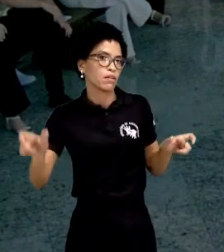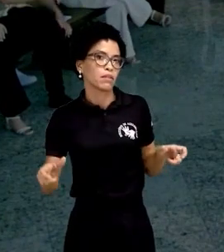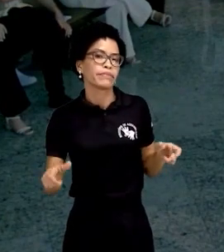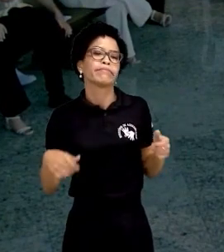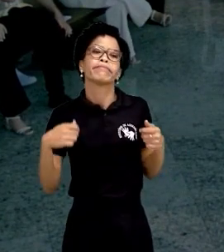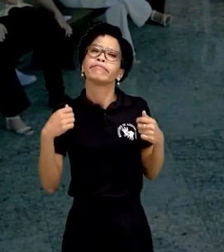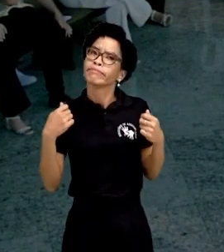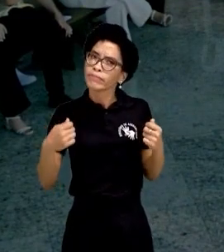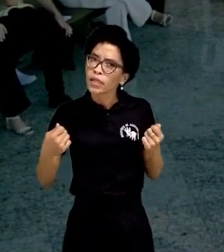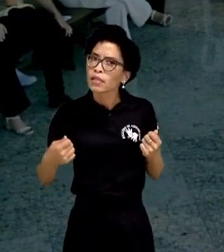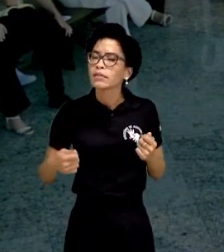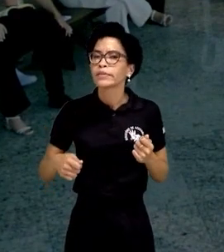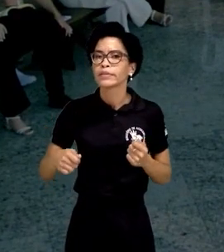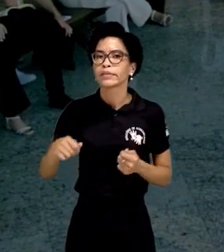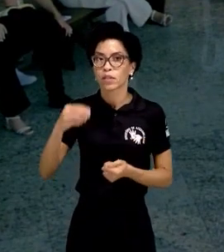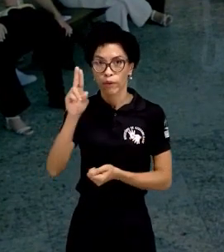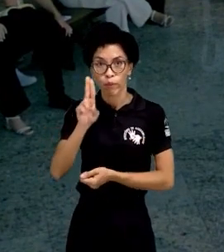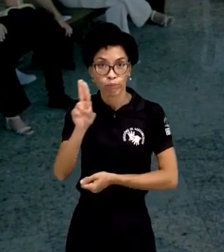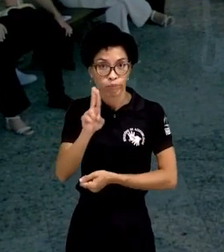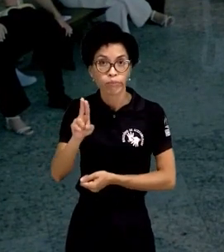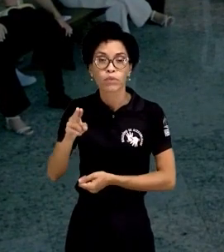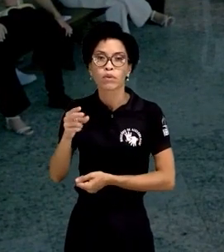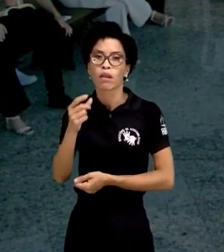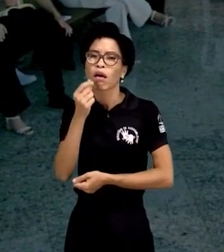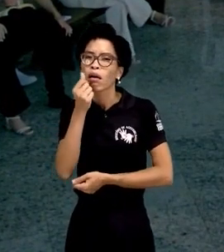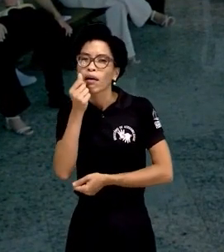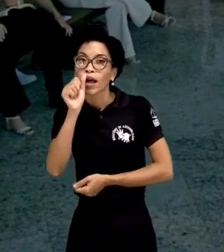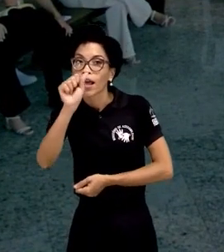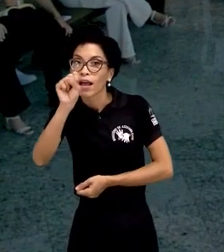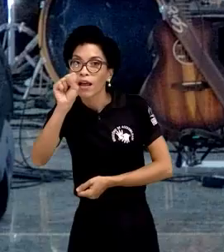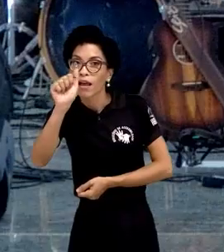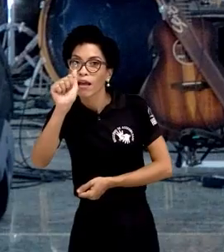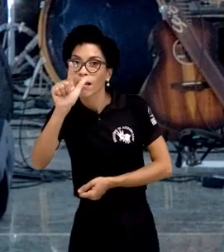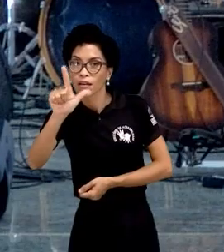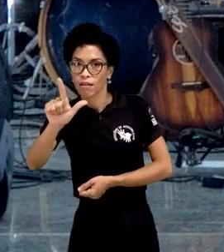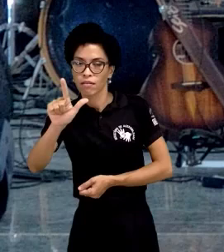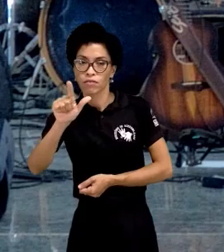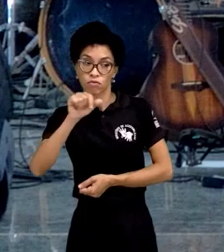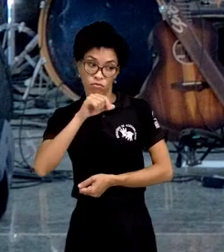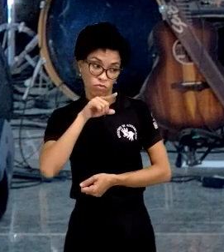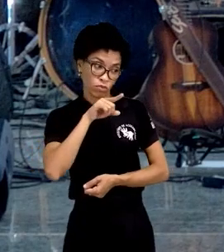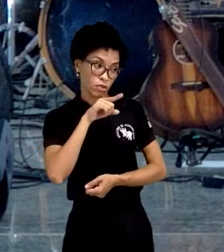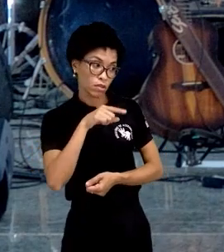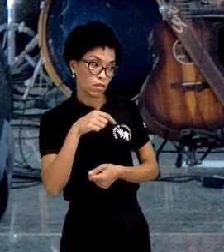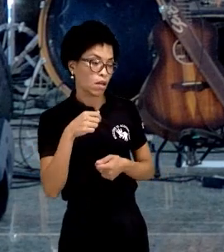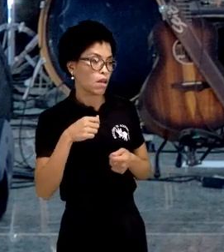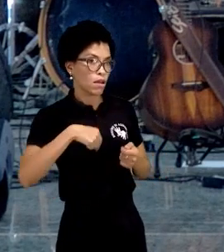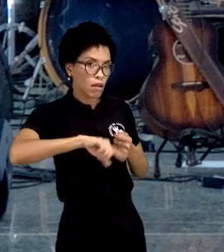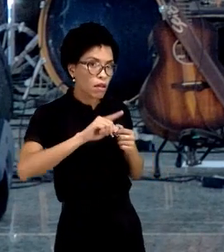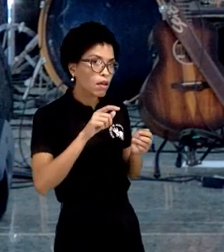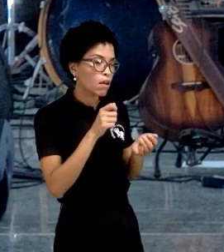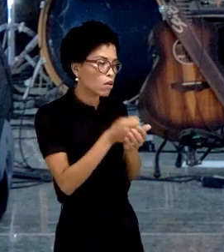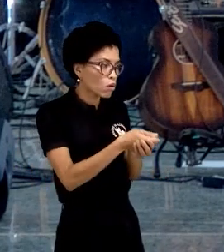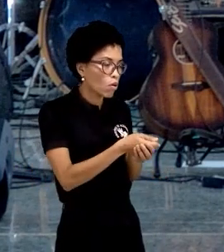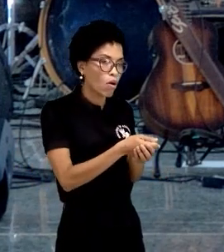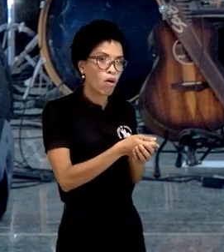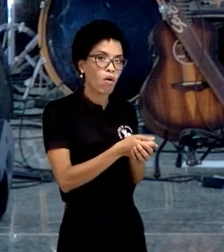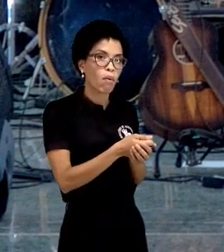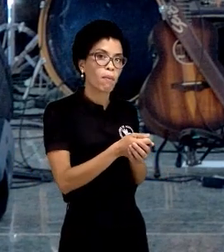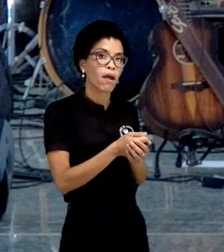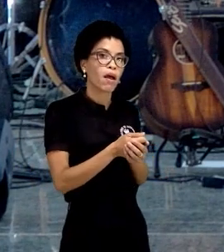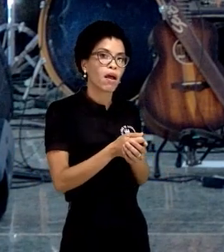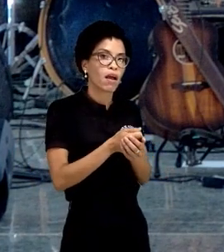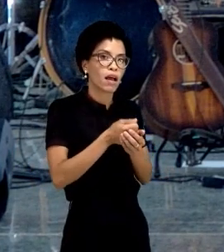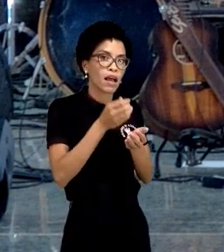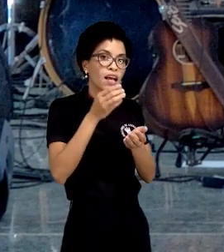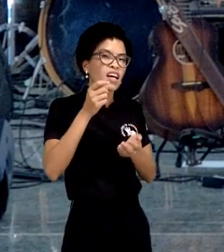queijo, a sua esposa pega no seu pé, porque ela quer com pouco sal. Mas não pode ser sem